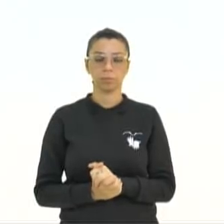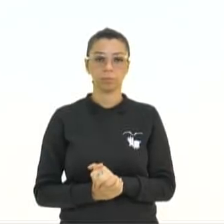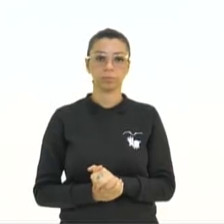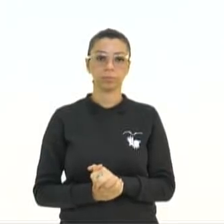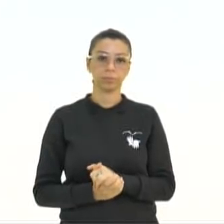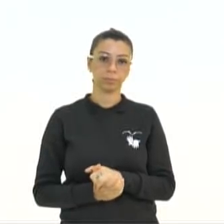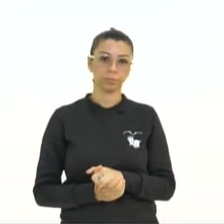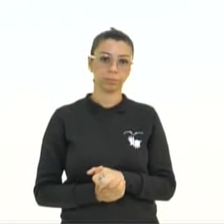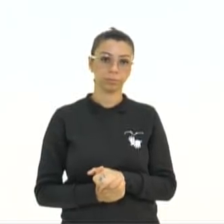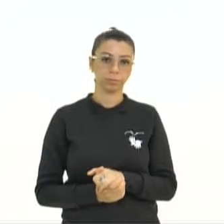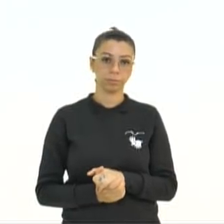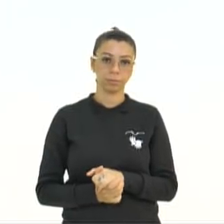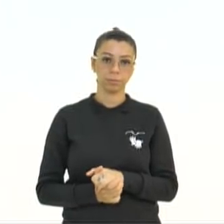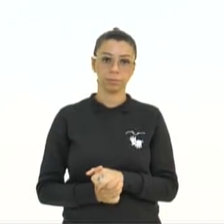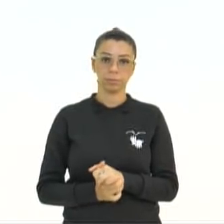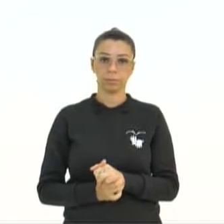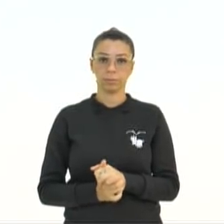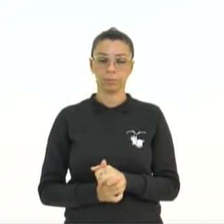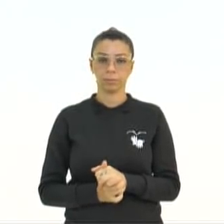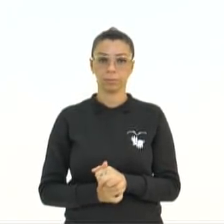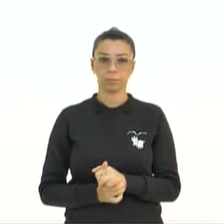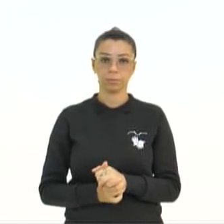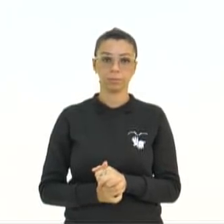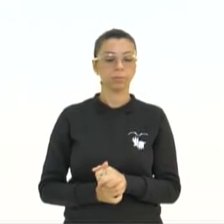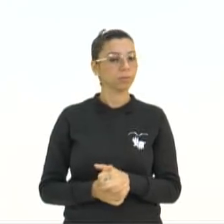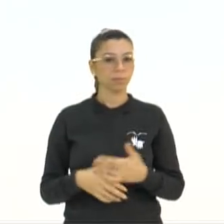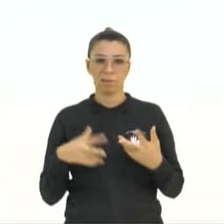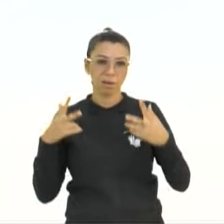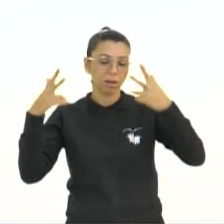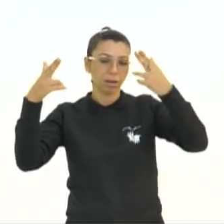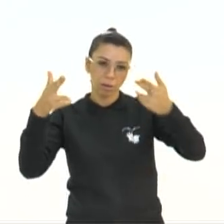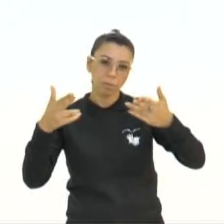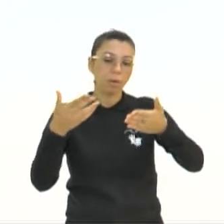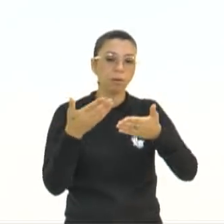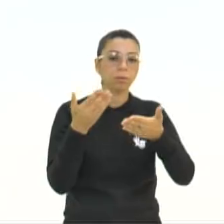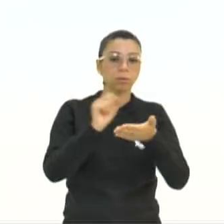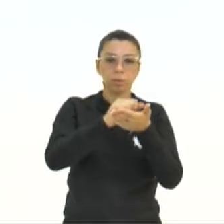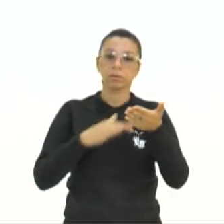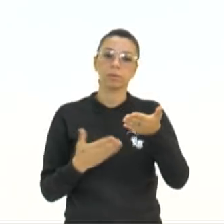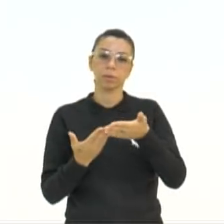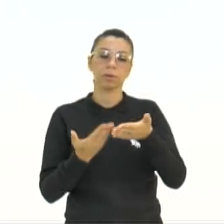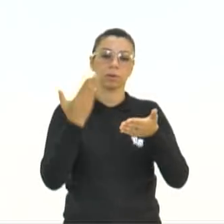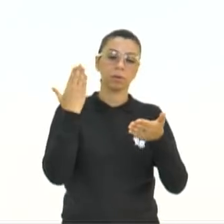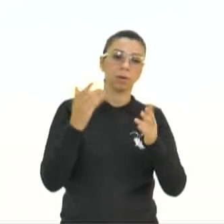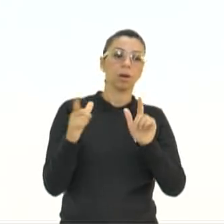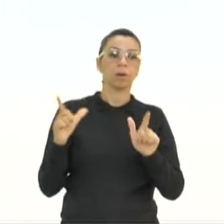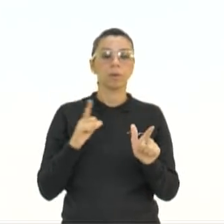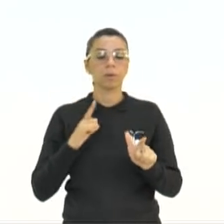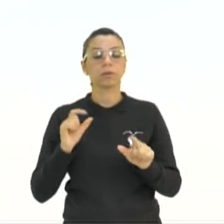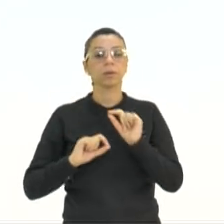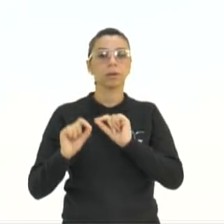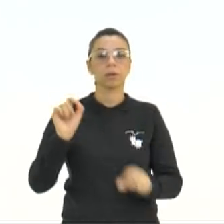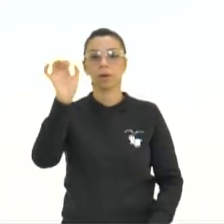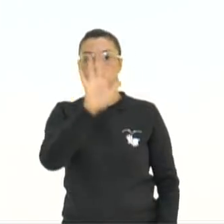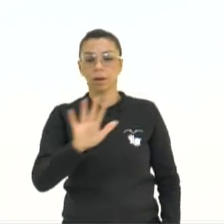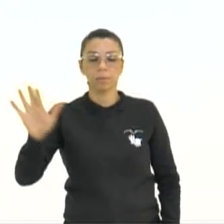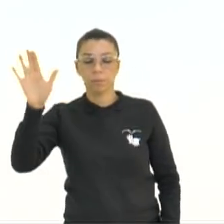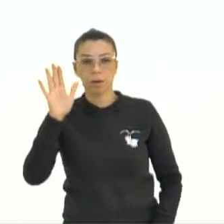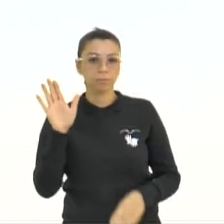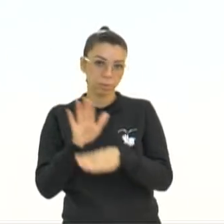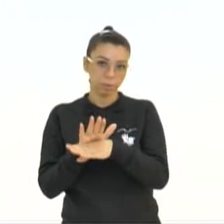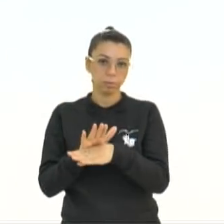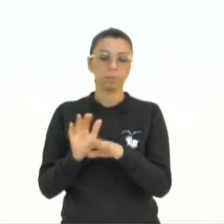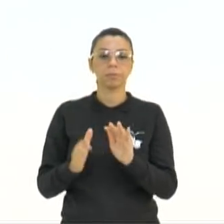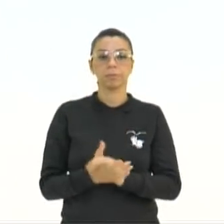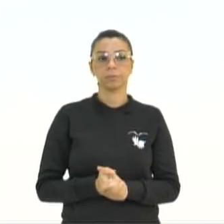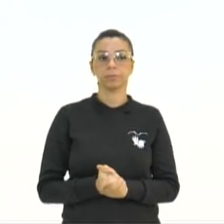and complete the sentence using linked words. Mesma coisa que a gente fez no exercício anterior, só que agora tem as imagens para você, para te dar uma ajuda. Então, olha